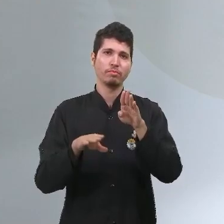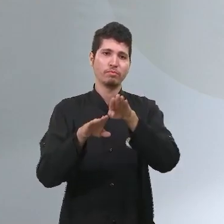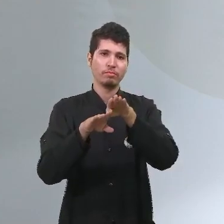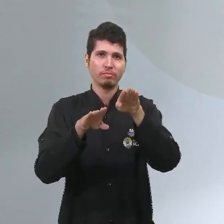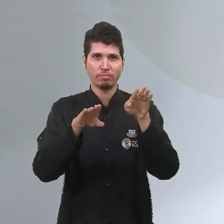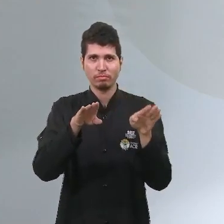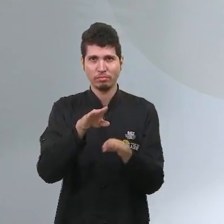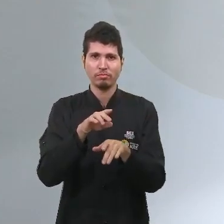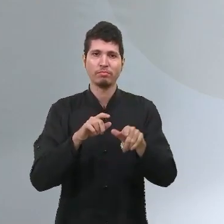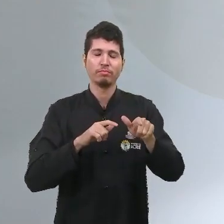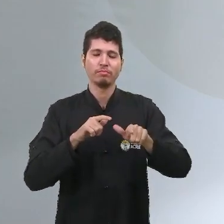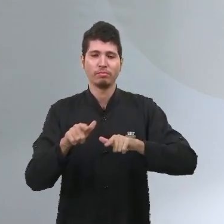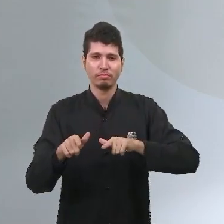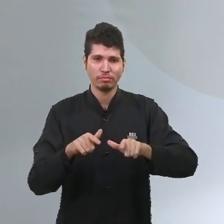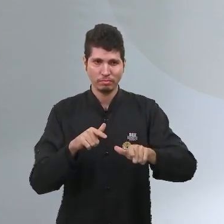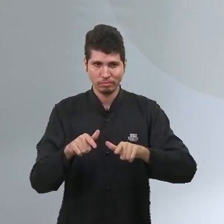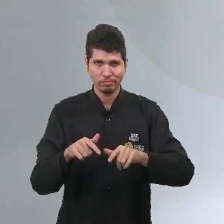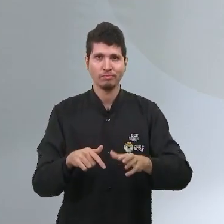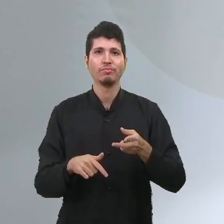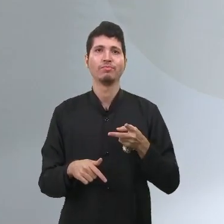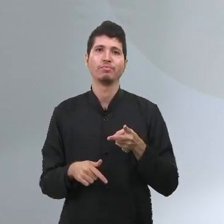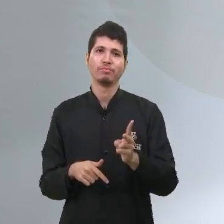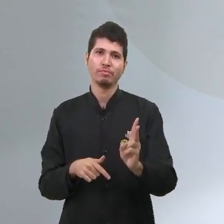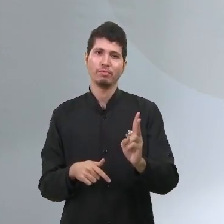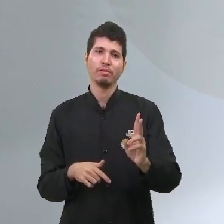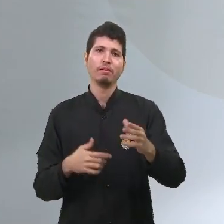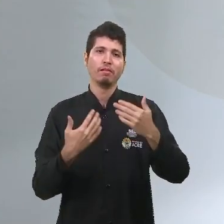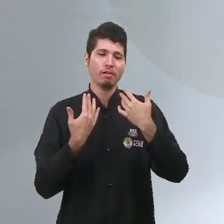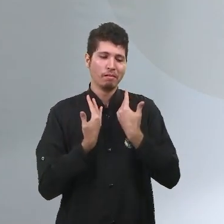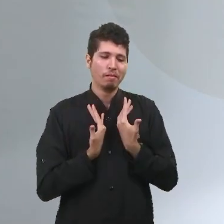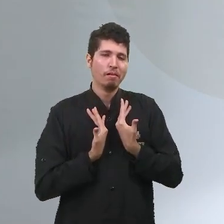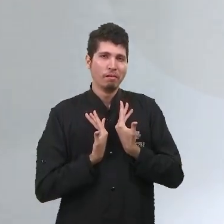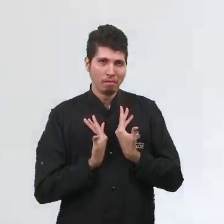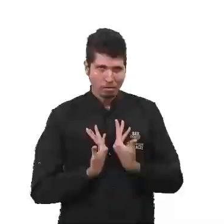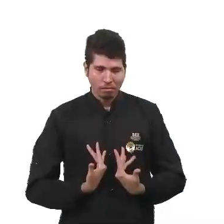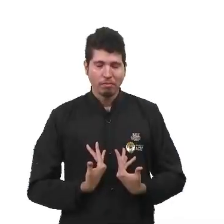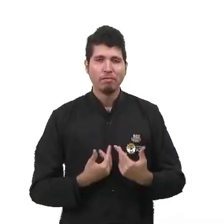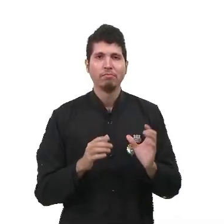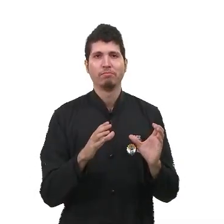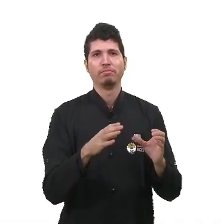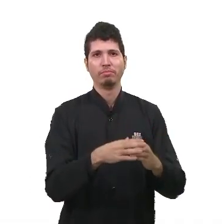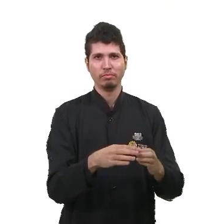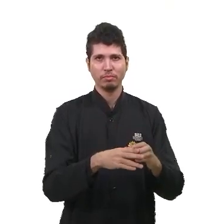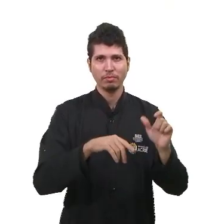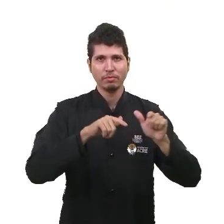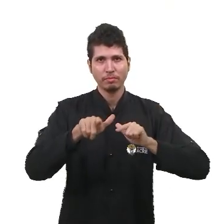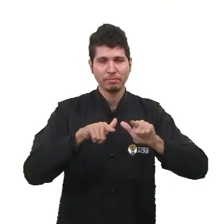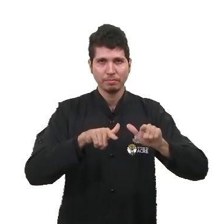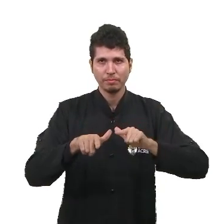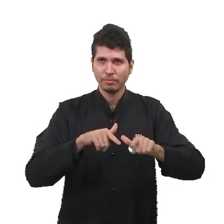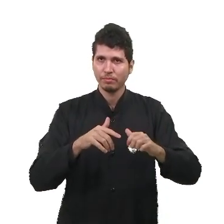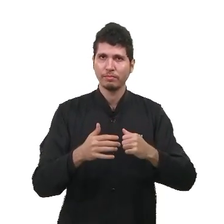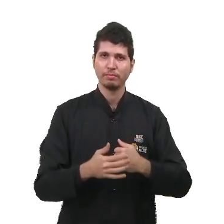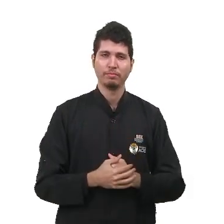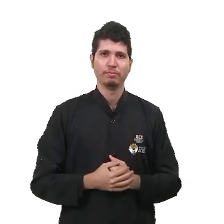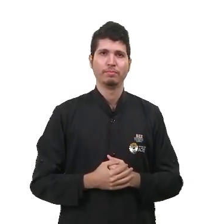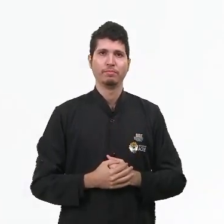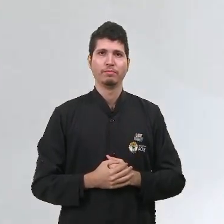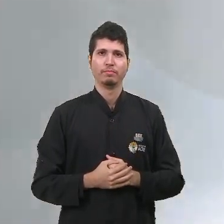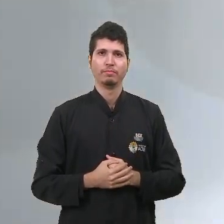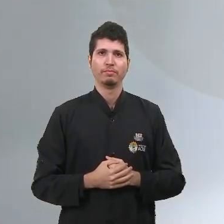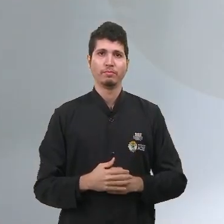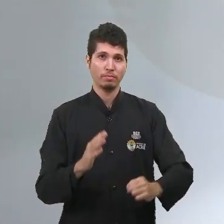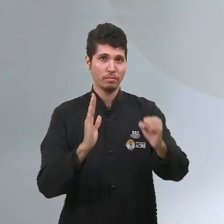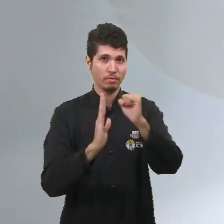tornando bastante cansativo para os operários. Bem, andando um pouquinho no tempo, nós chegamos no